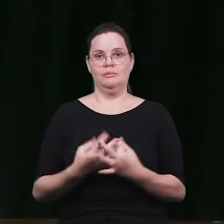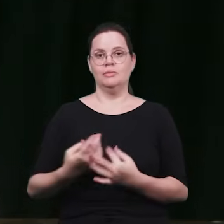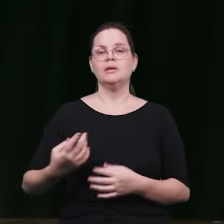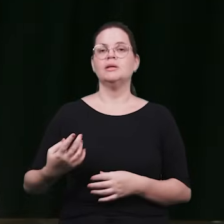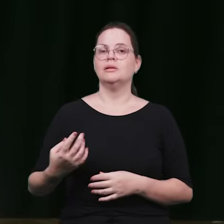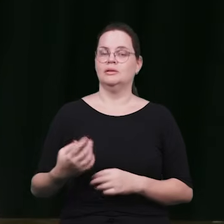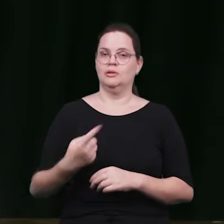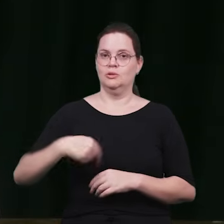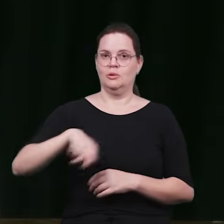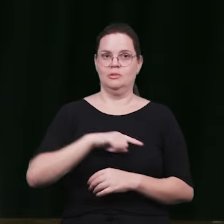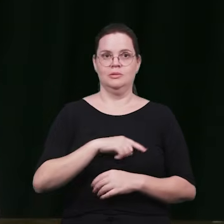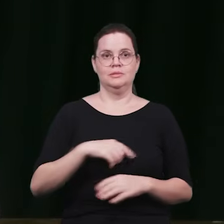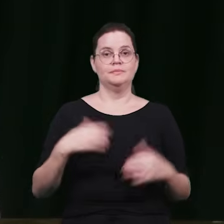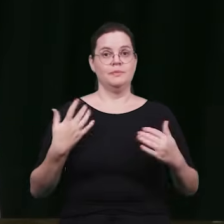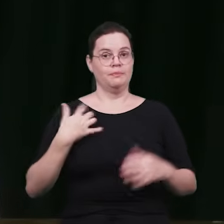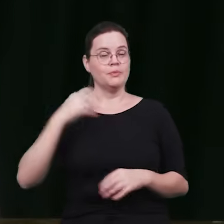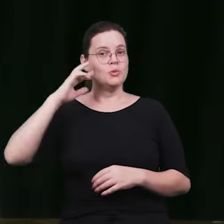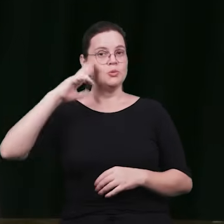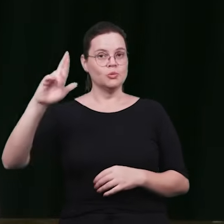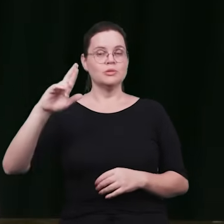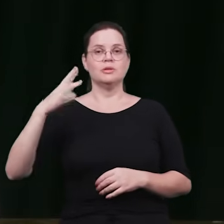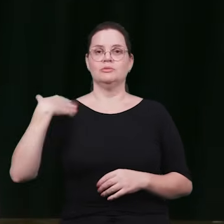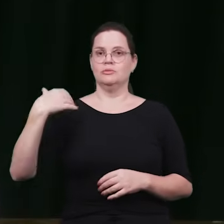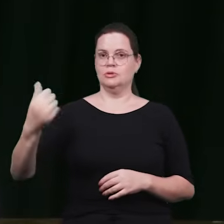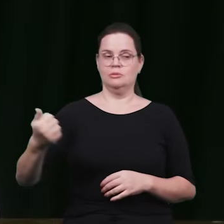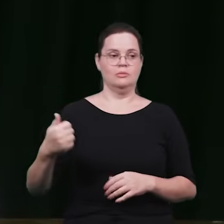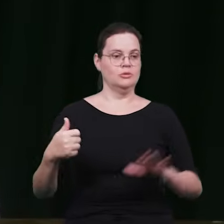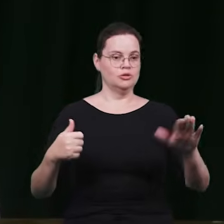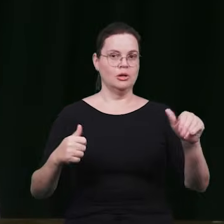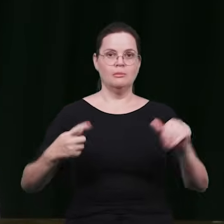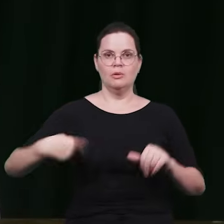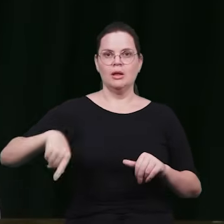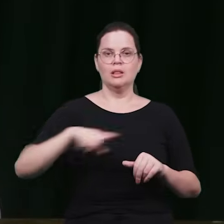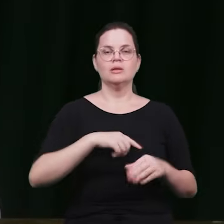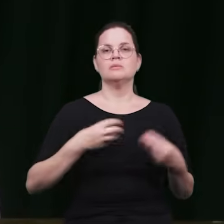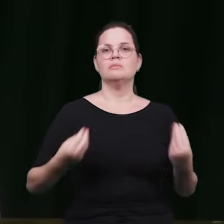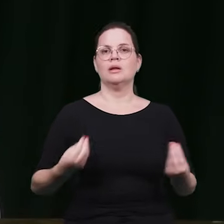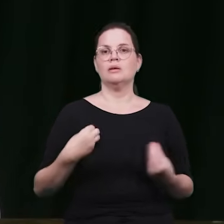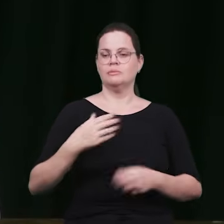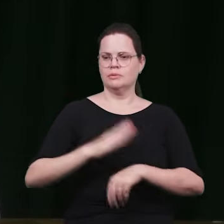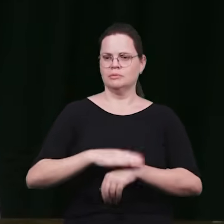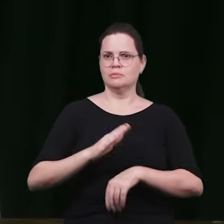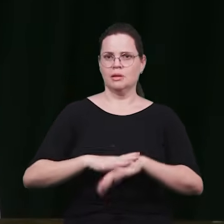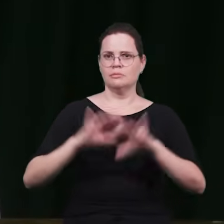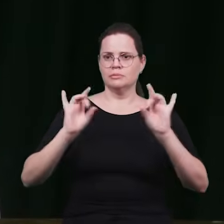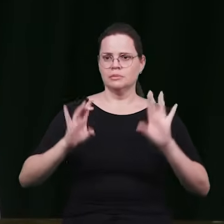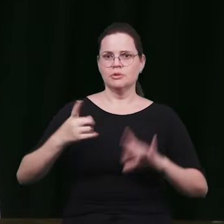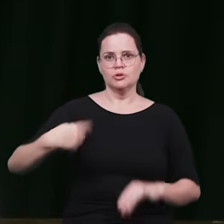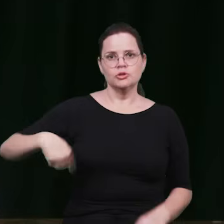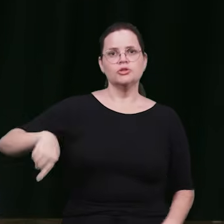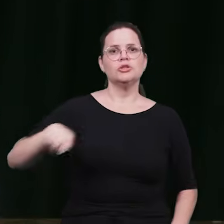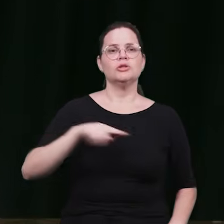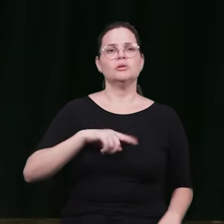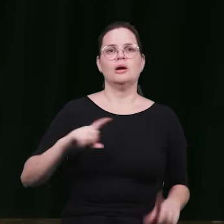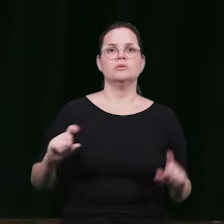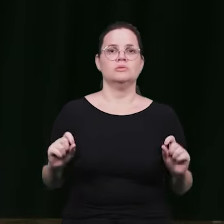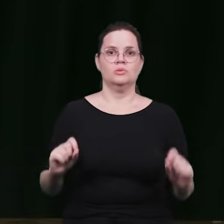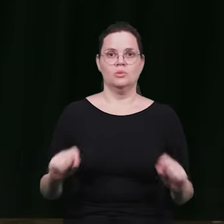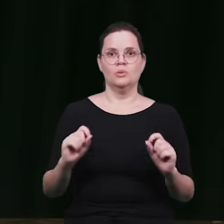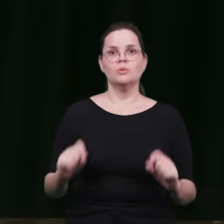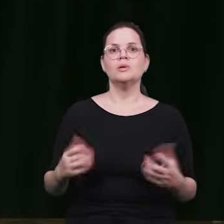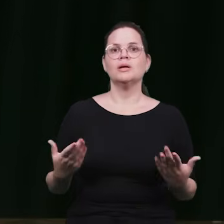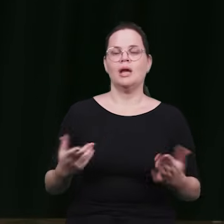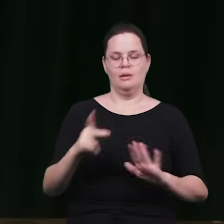para este tempo, para realizarmos uma obra, e esta obra é para a